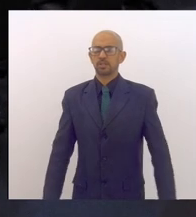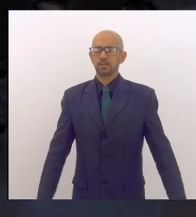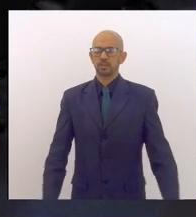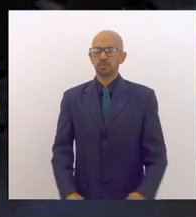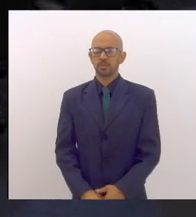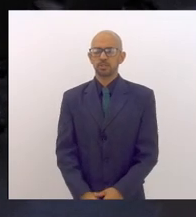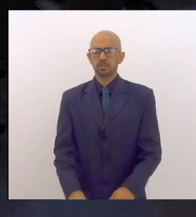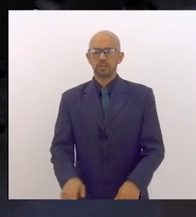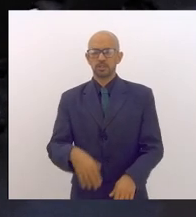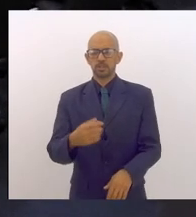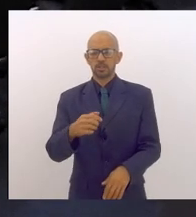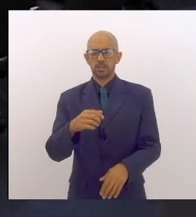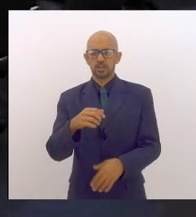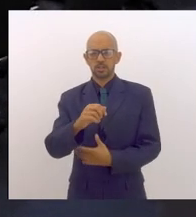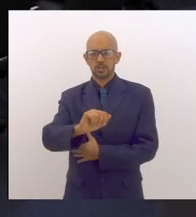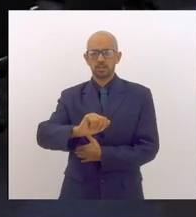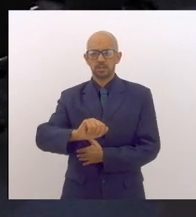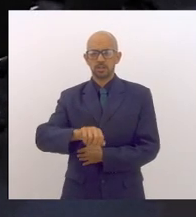deputado